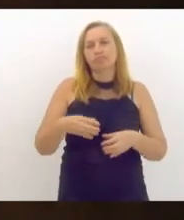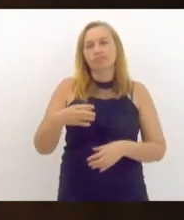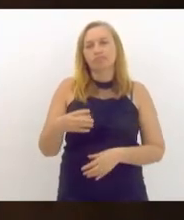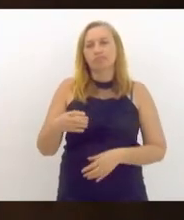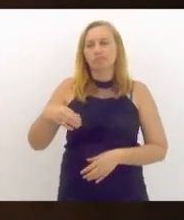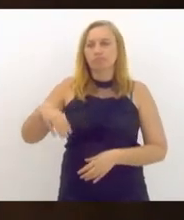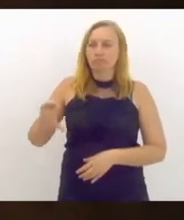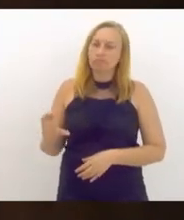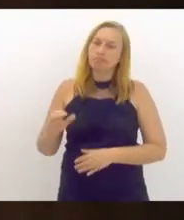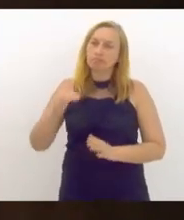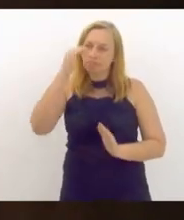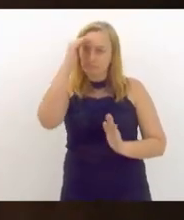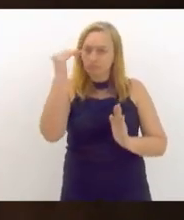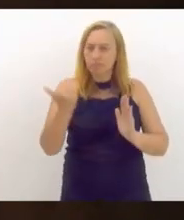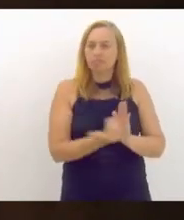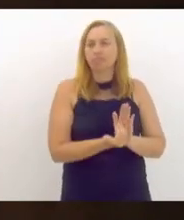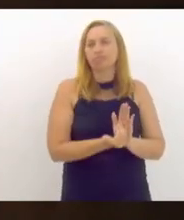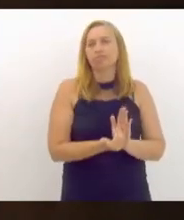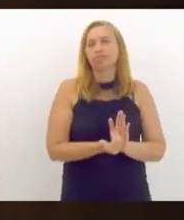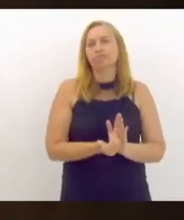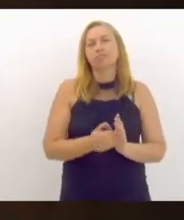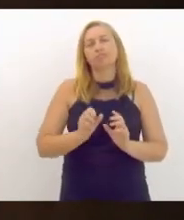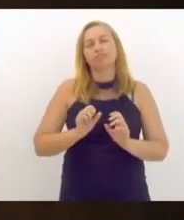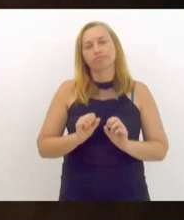Cumpra-se, para poder ser